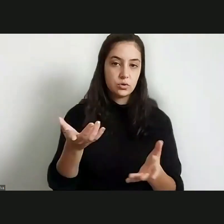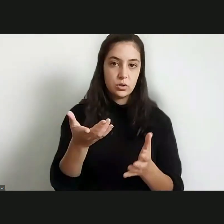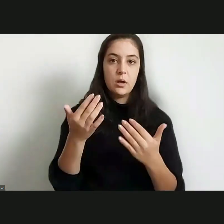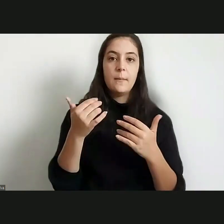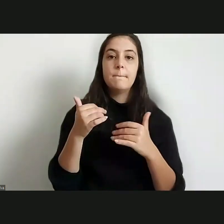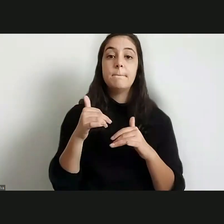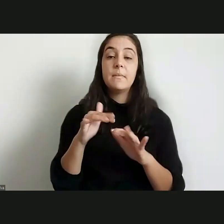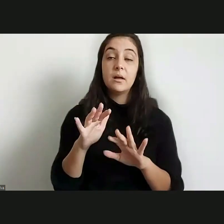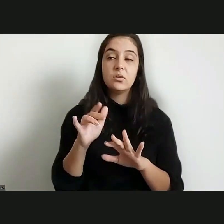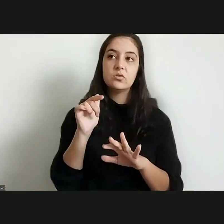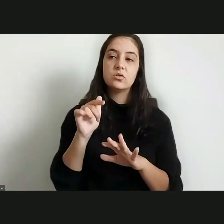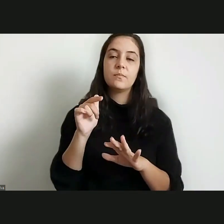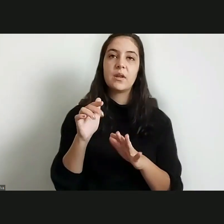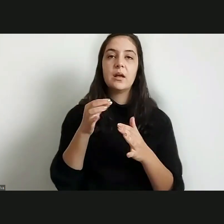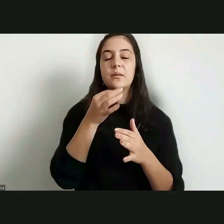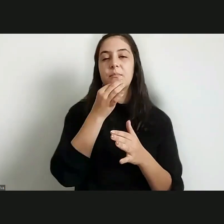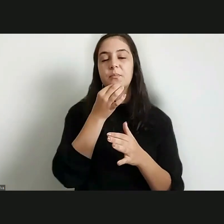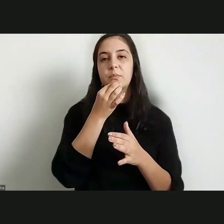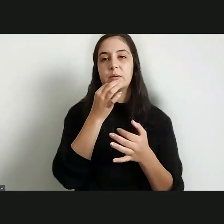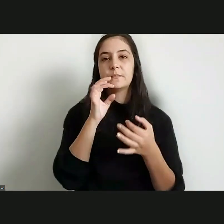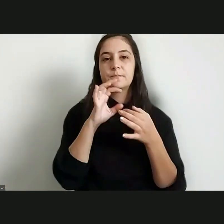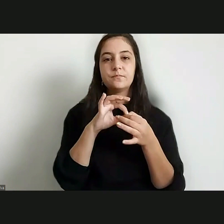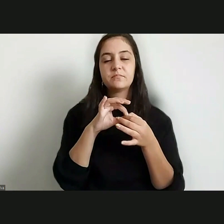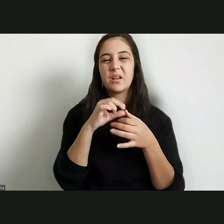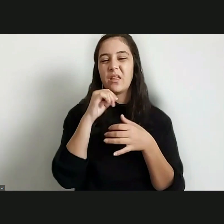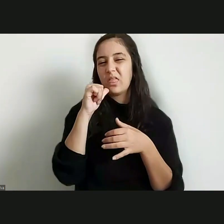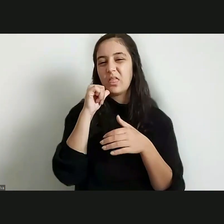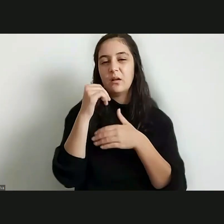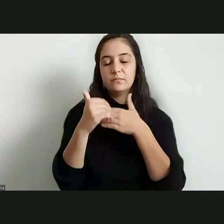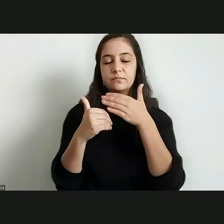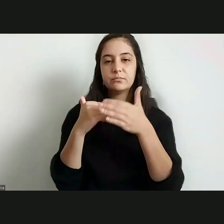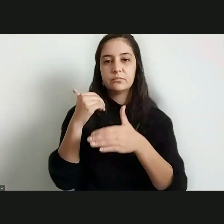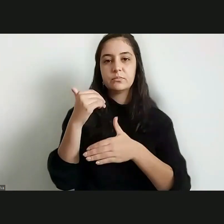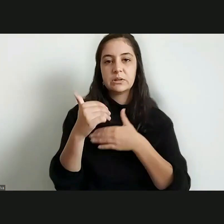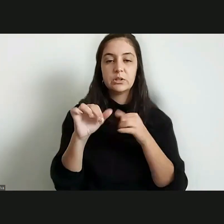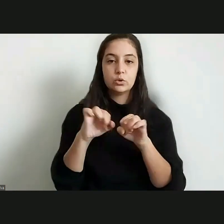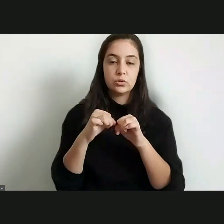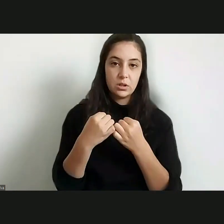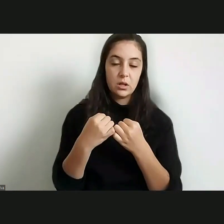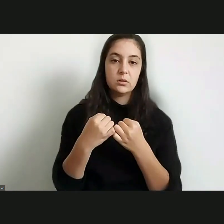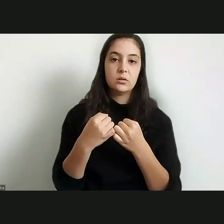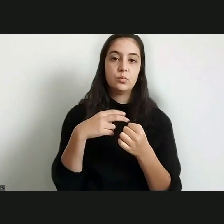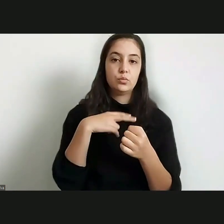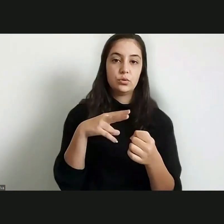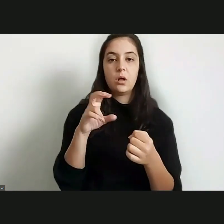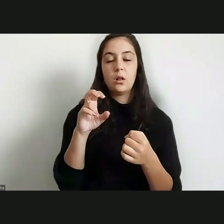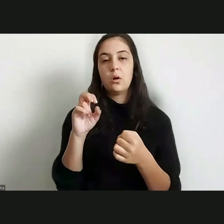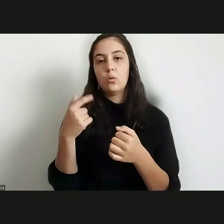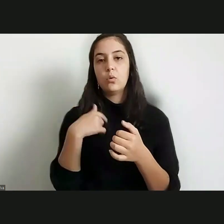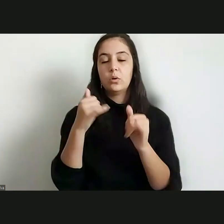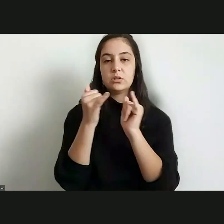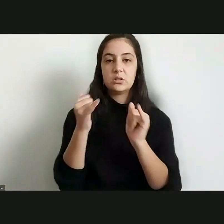é, digamos, uma narrativa bastante corrente nas nossas sociedades, quer em Portugal, quer a nível